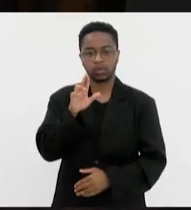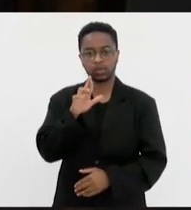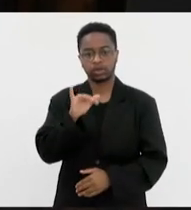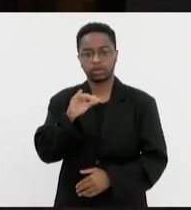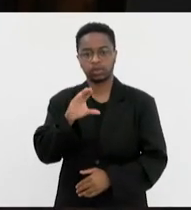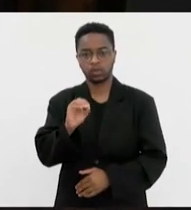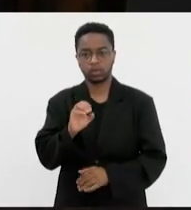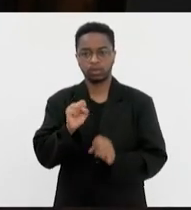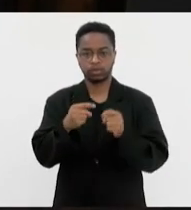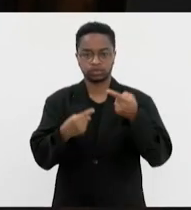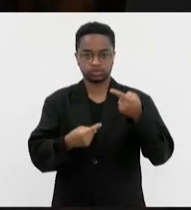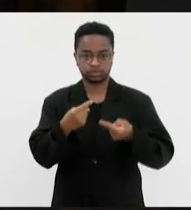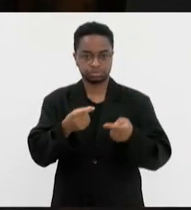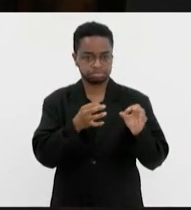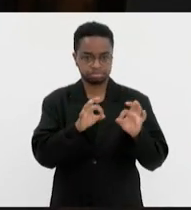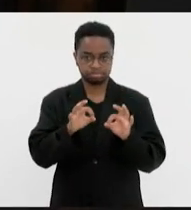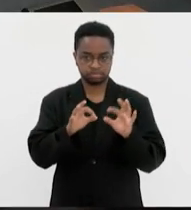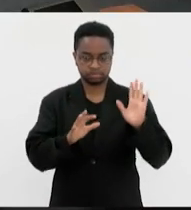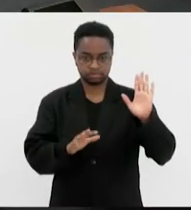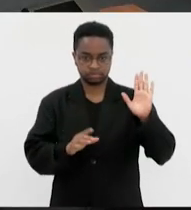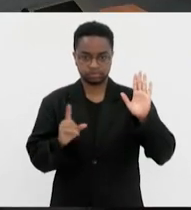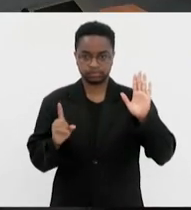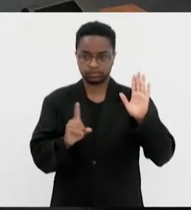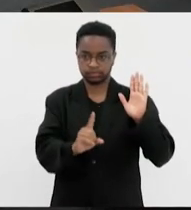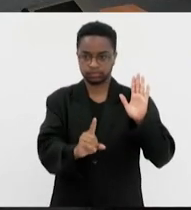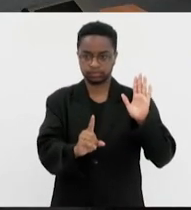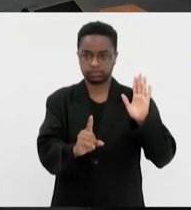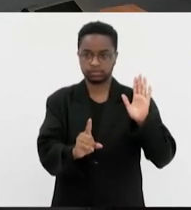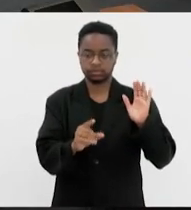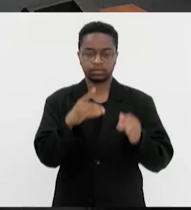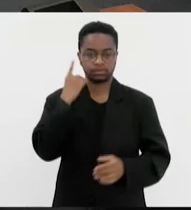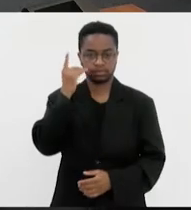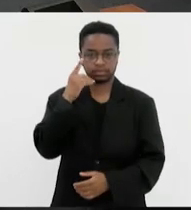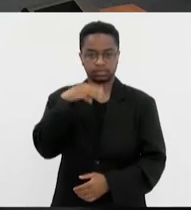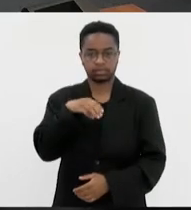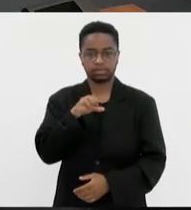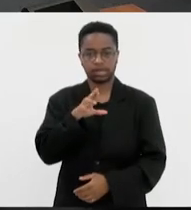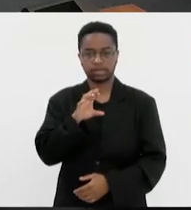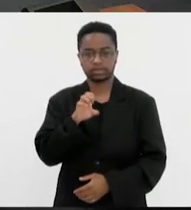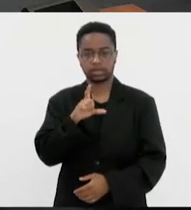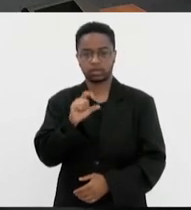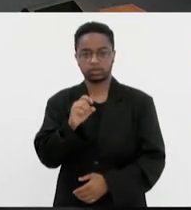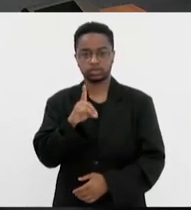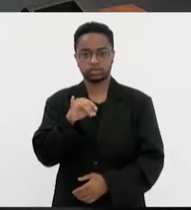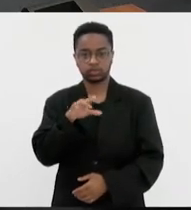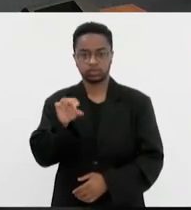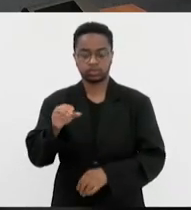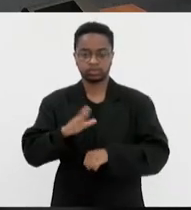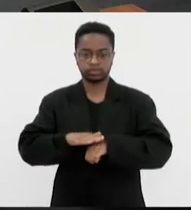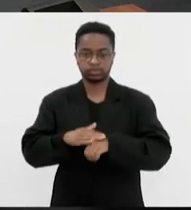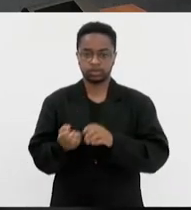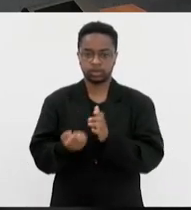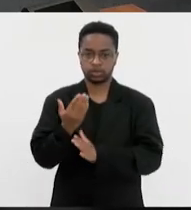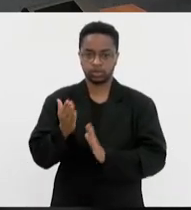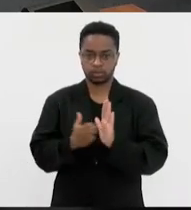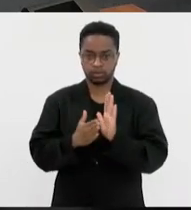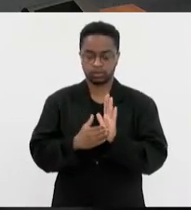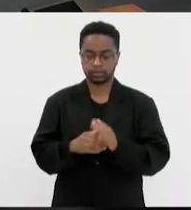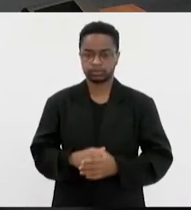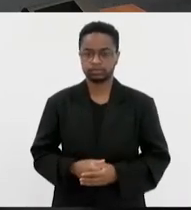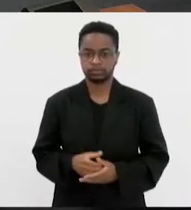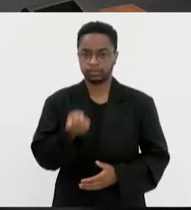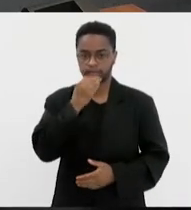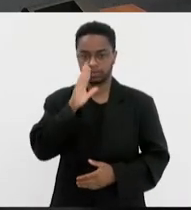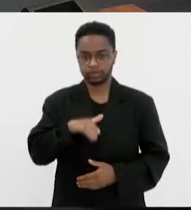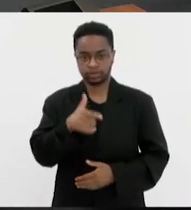discussão, não havendo quem queira discutir, deputado Marcelo Dino, autor da proposta. Presidente, boa tarde. Mais uma